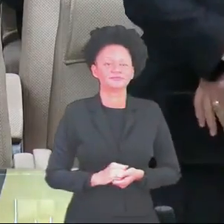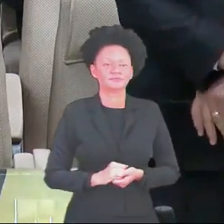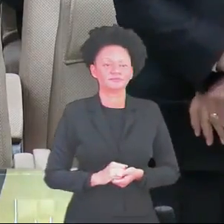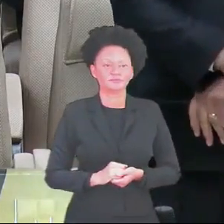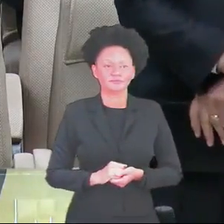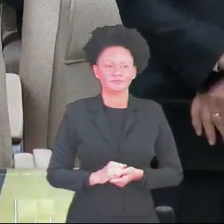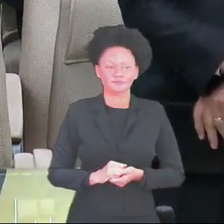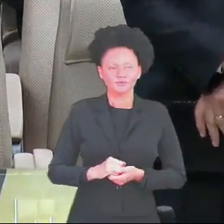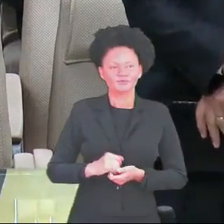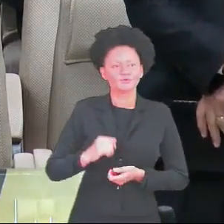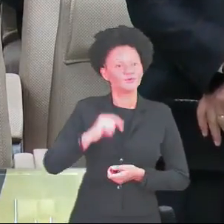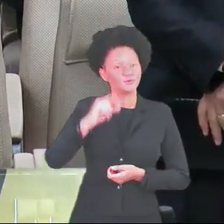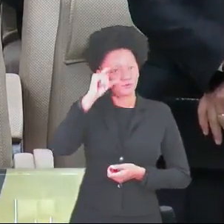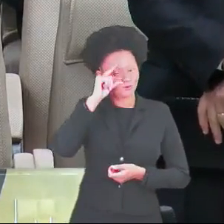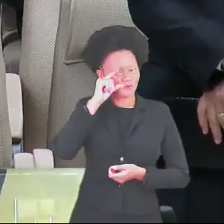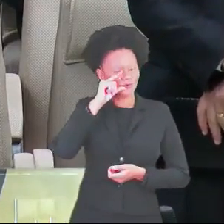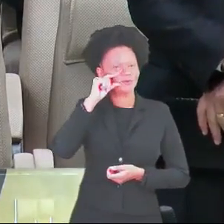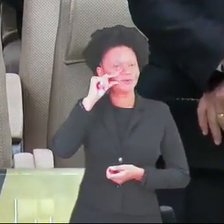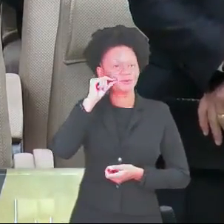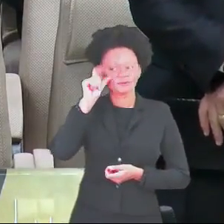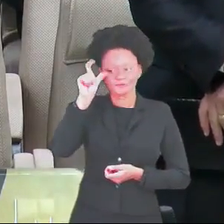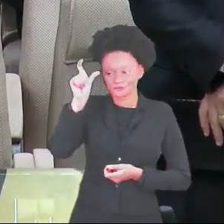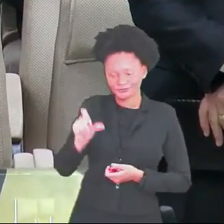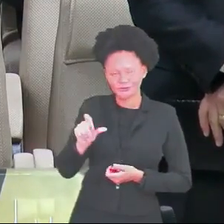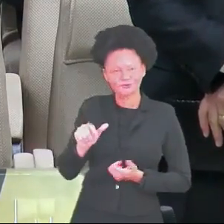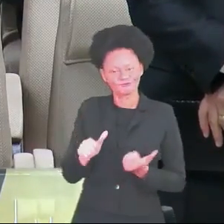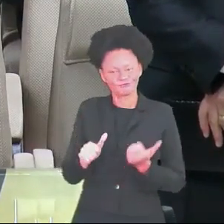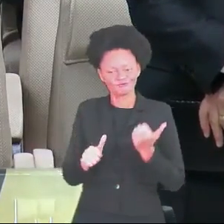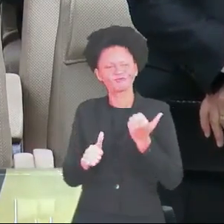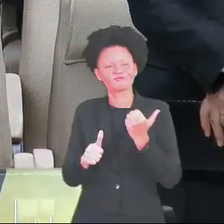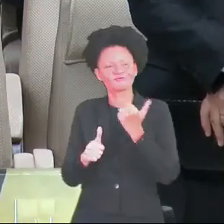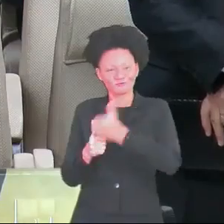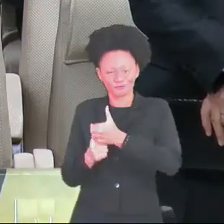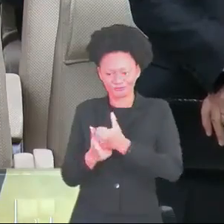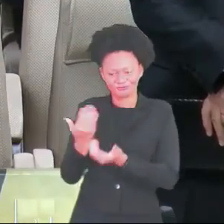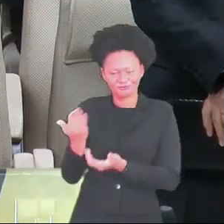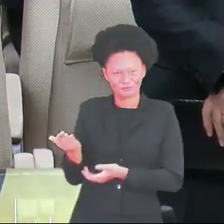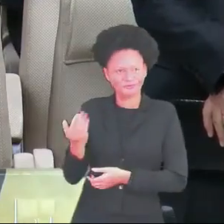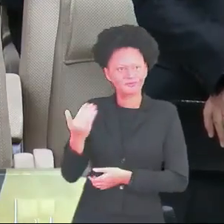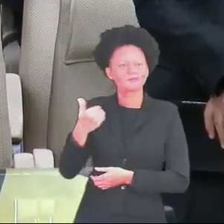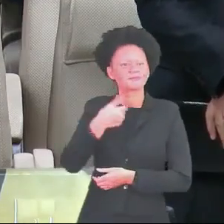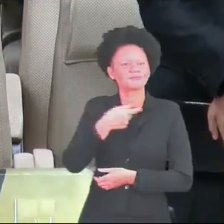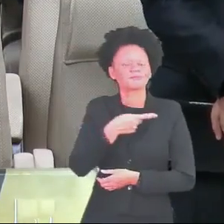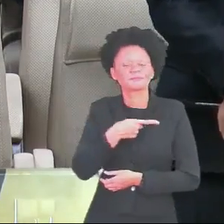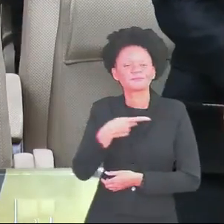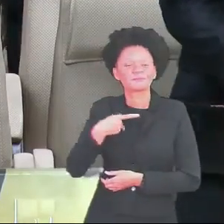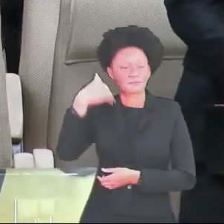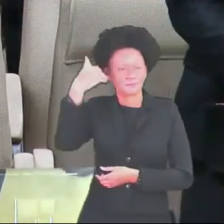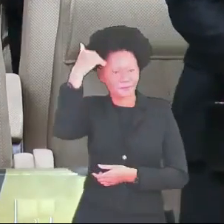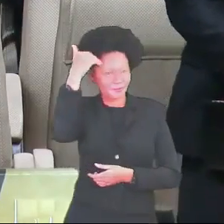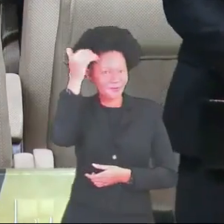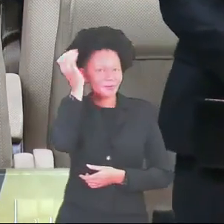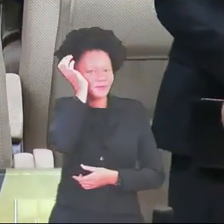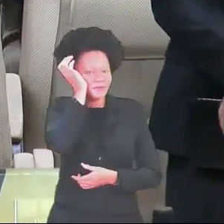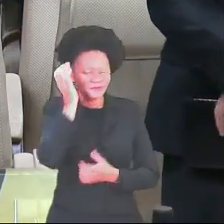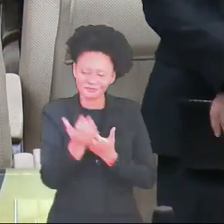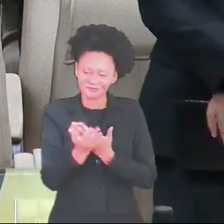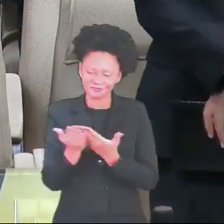José Orisvaldo Nunes, nosso copastor, irmão Herman Trindade. Obrigado, pastor, pela forma